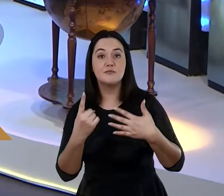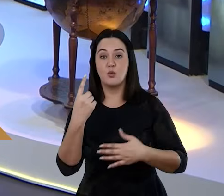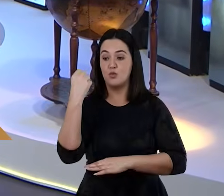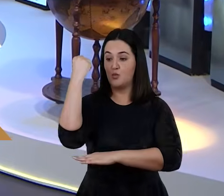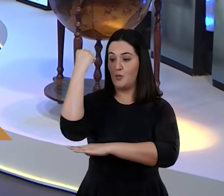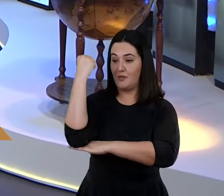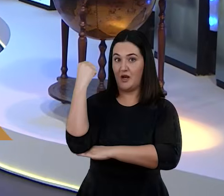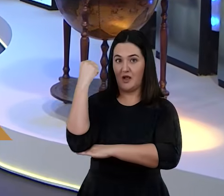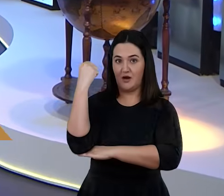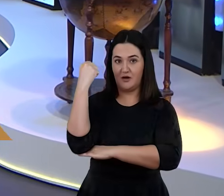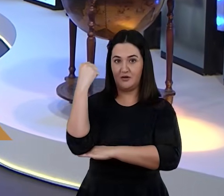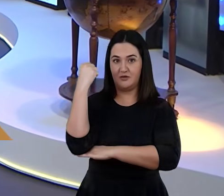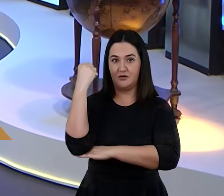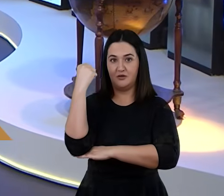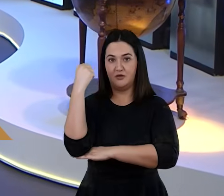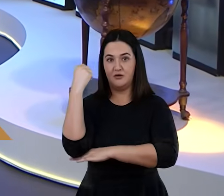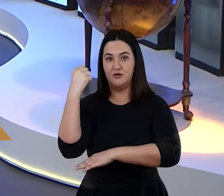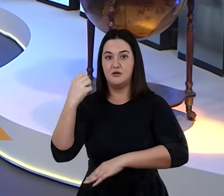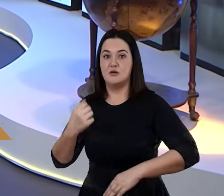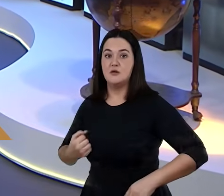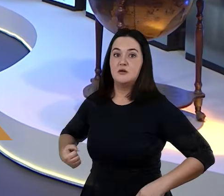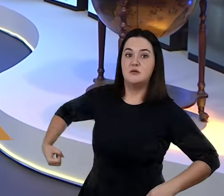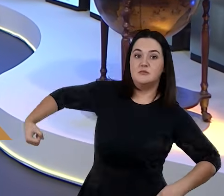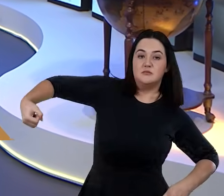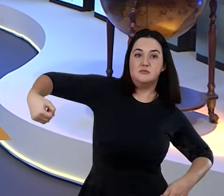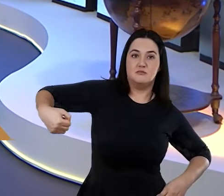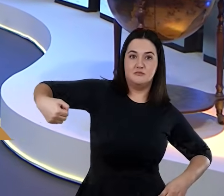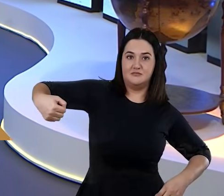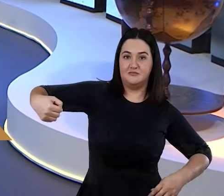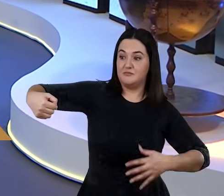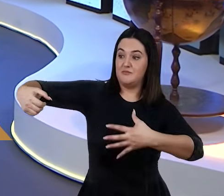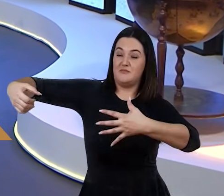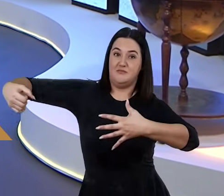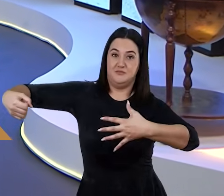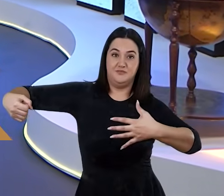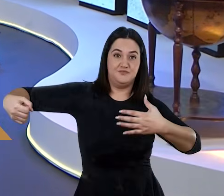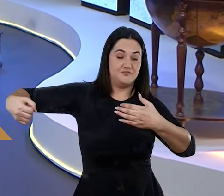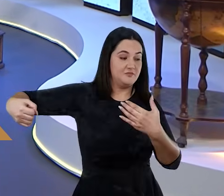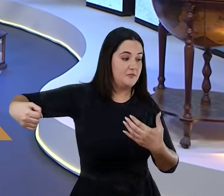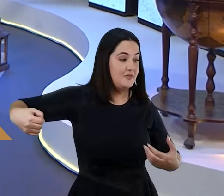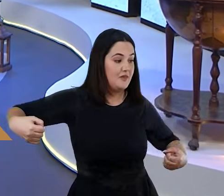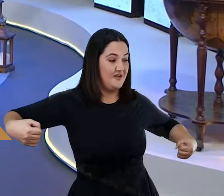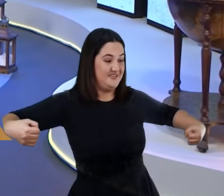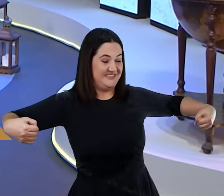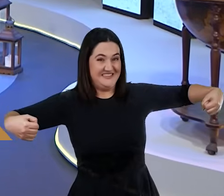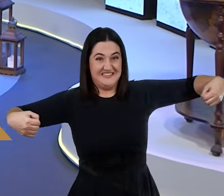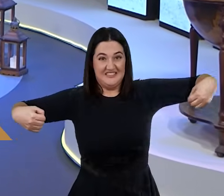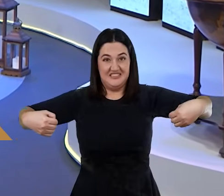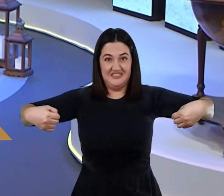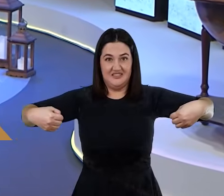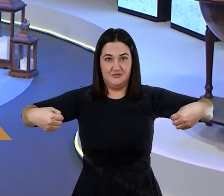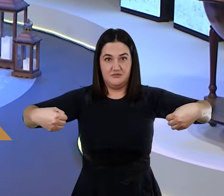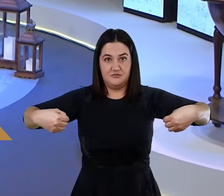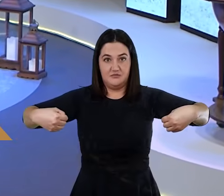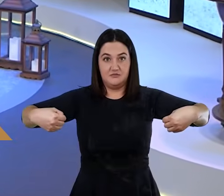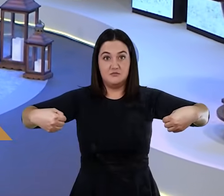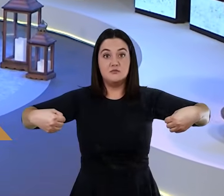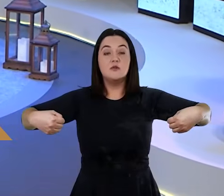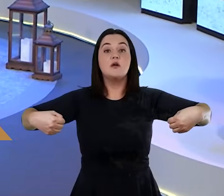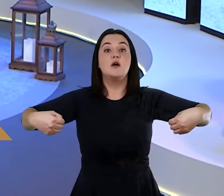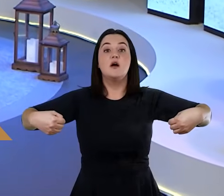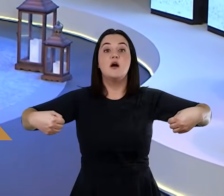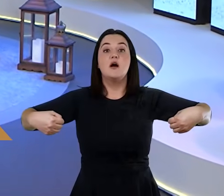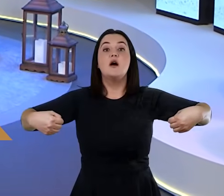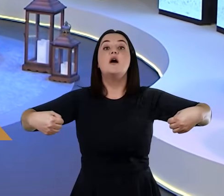pilar, portanto, ele abraçou com o braço direito e o outro com o braço esquerdo. Ora,